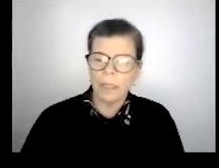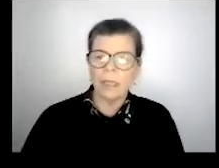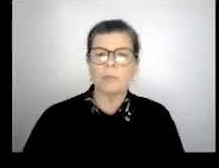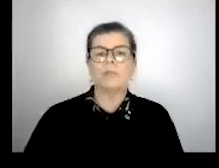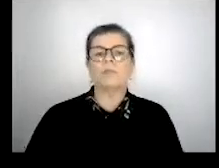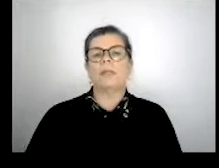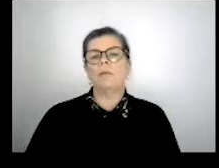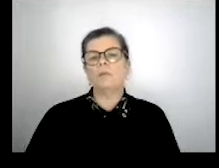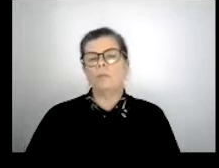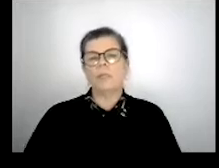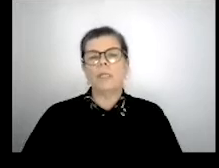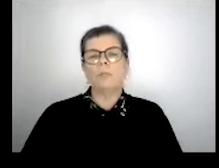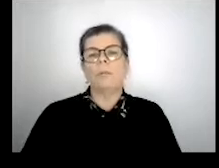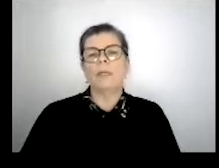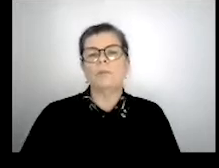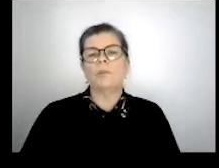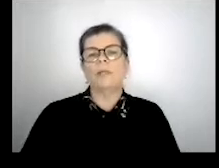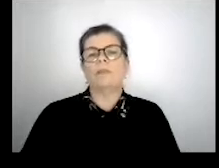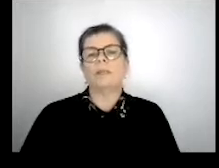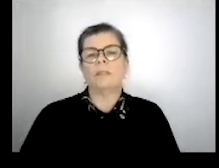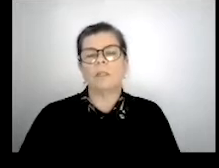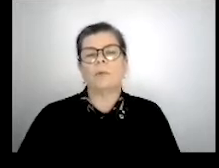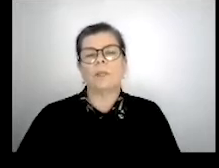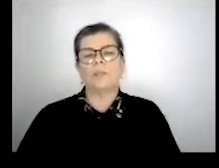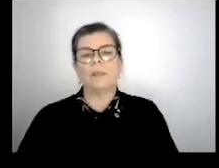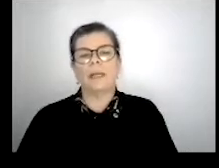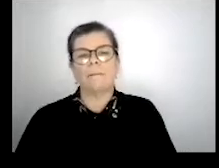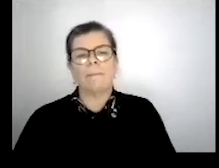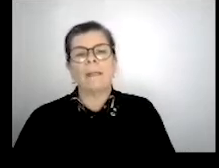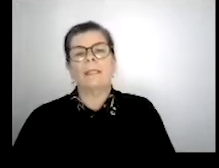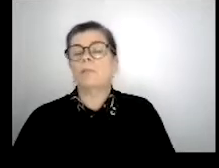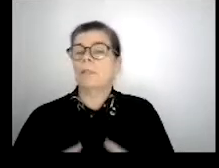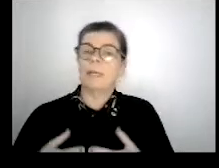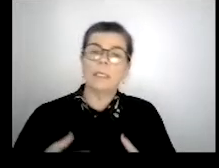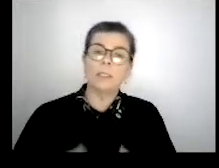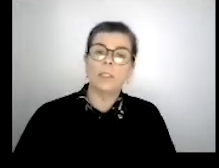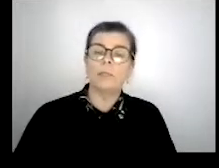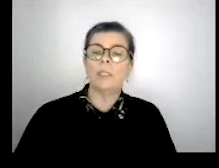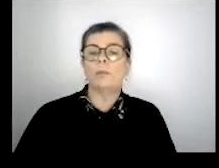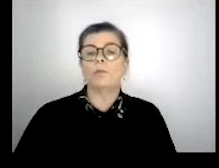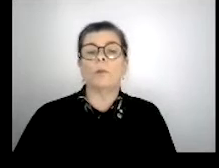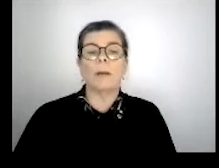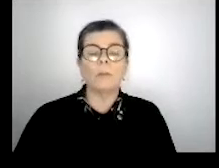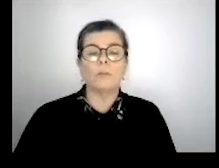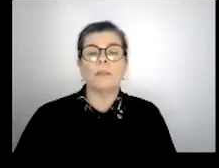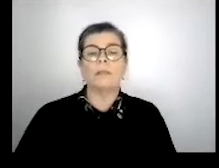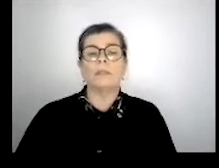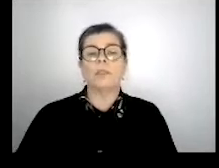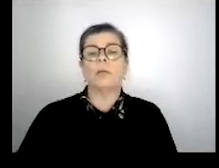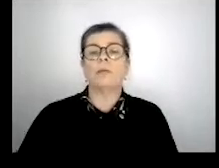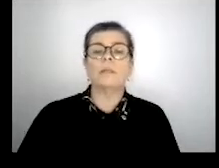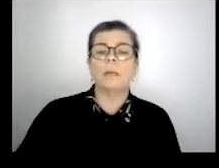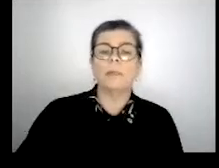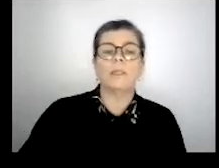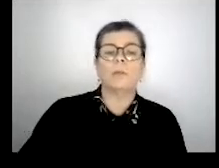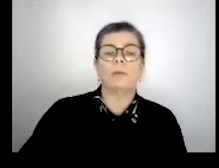muito parceiros, porque eles consideram isso um importante momento de qualificação das portas de entrada. Temos que também garantir o atendimento normal dos pacientes que